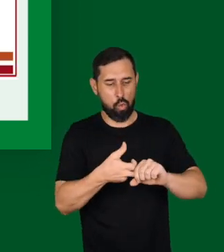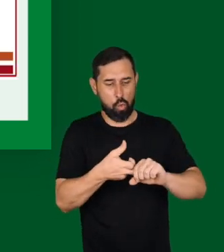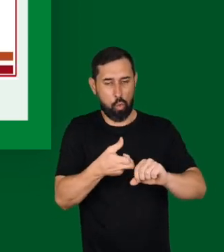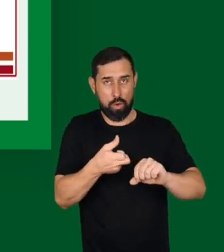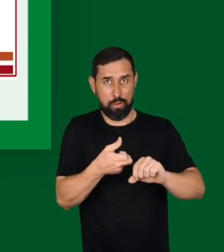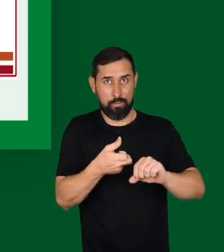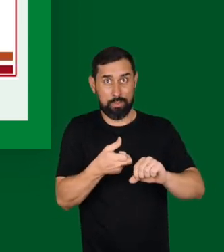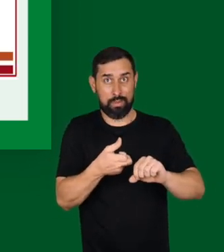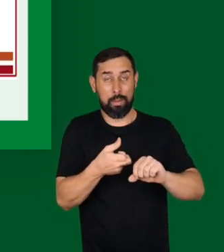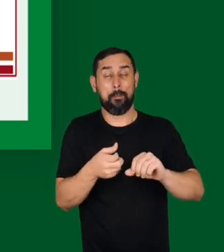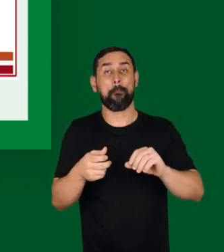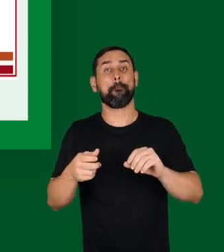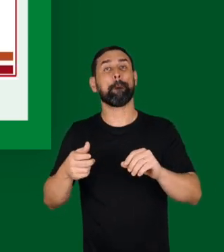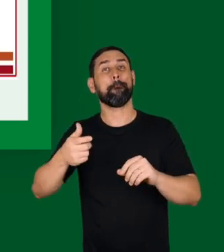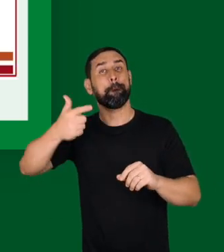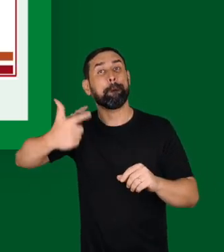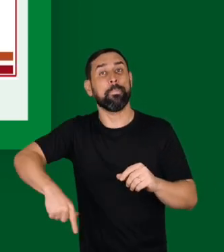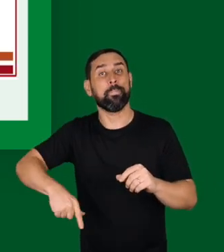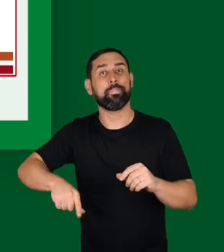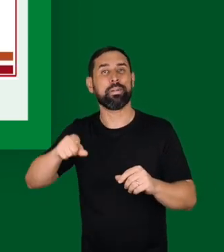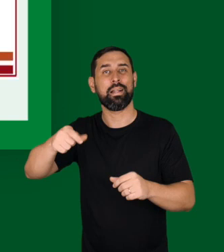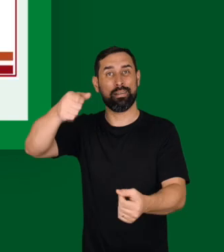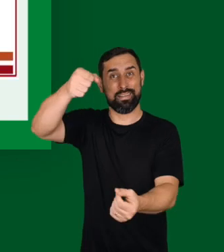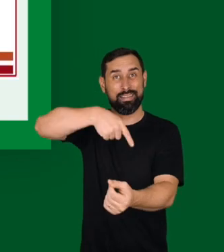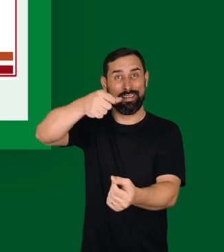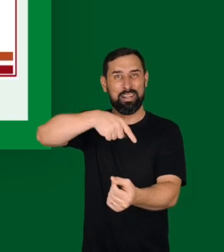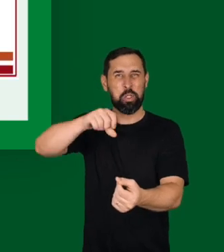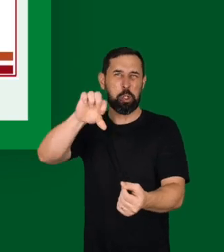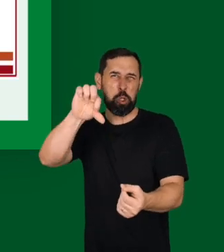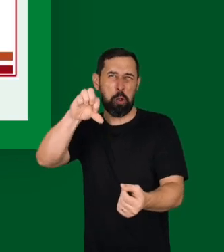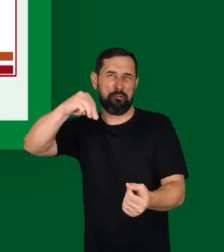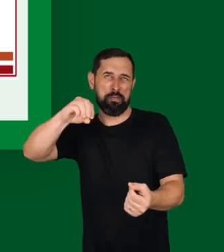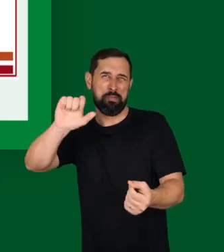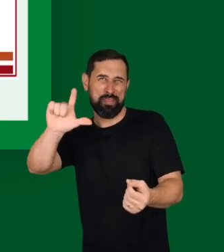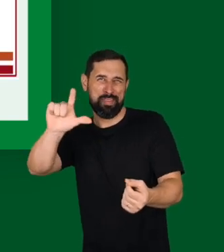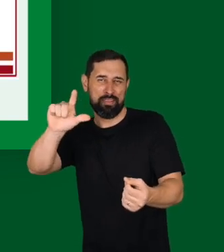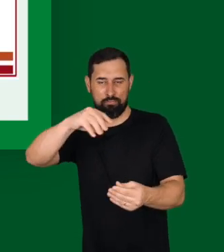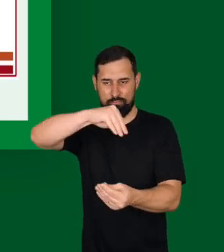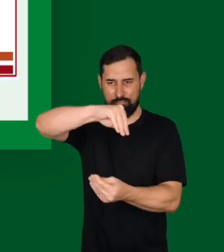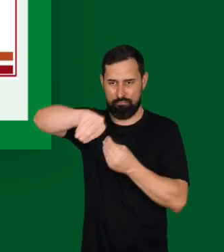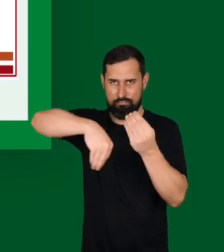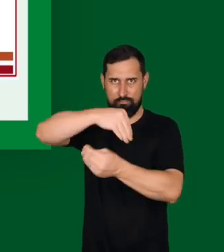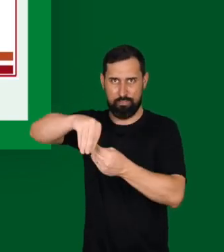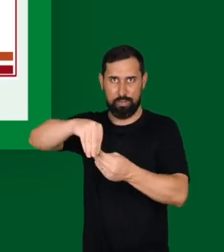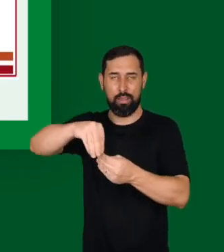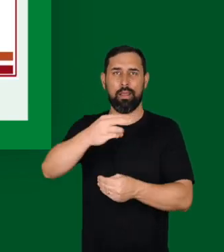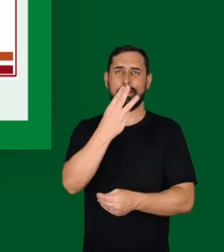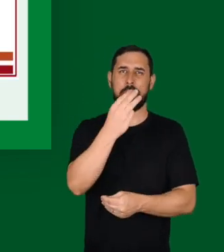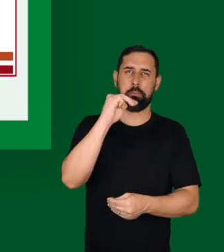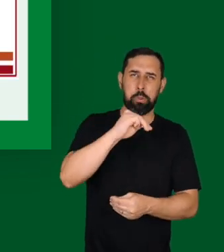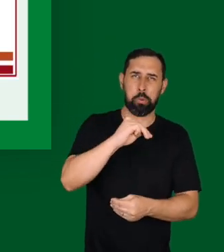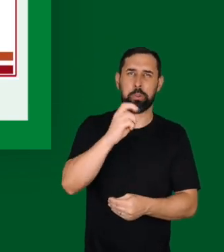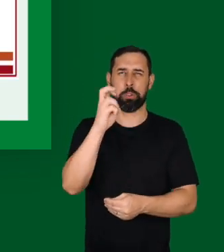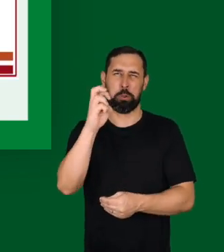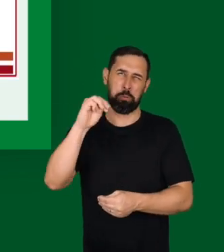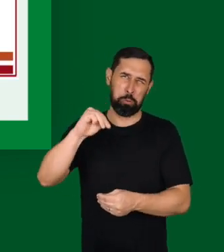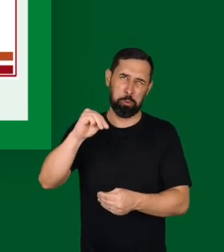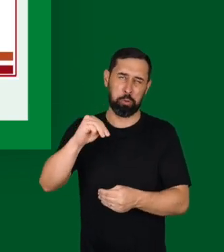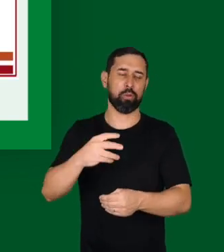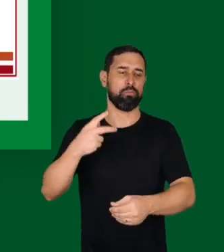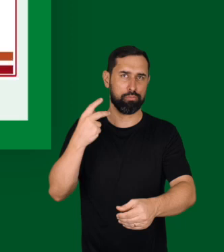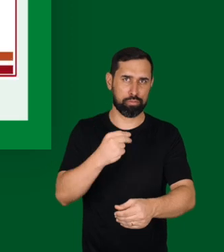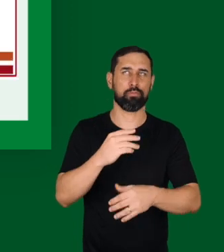água destilada ou soro fisiológico, e você vai fazer a cada 3 a 5 minutos. Tem que lembrar que